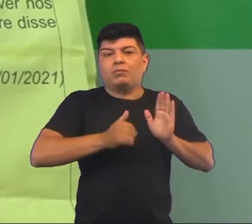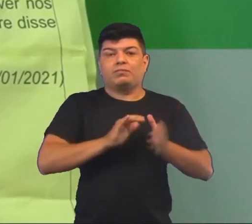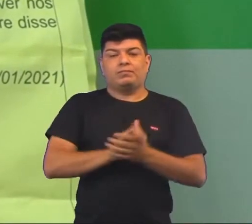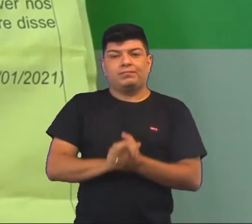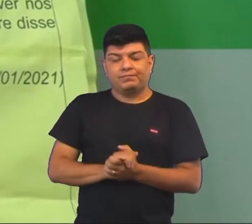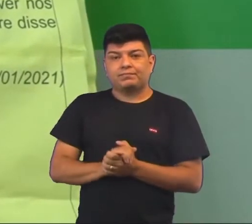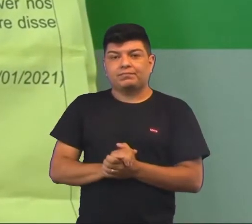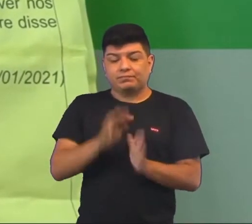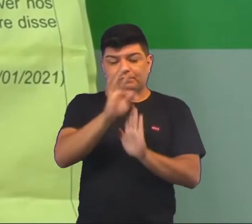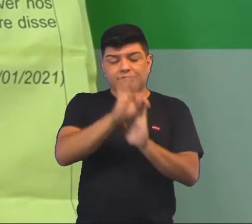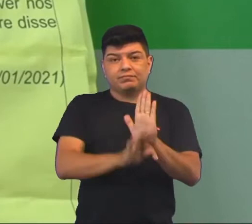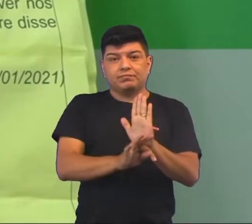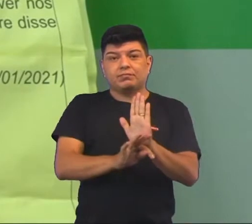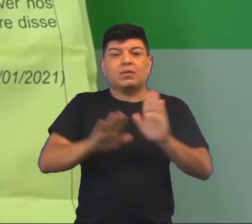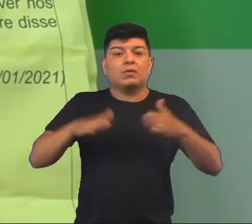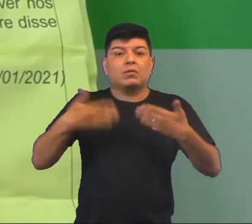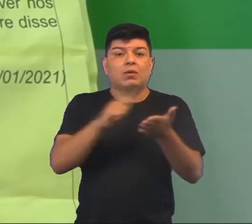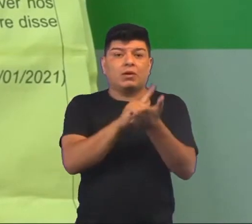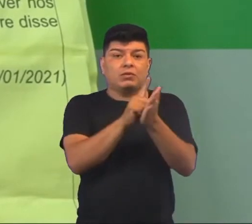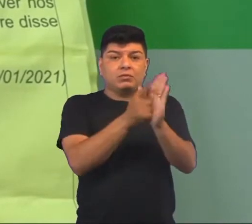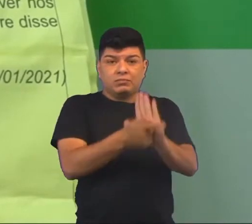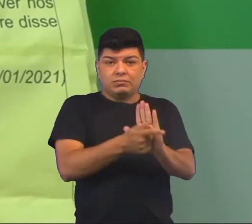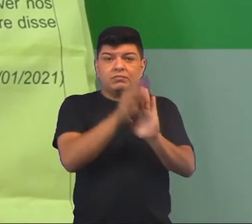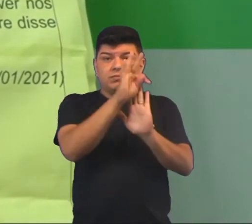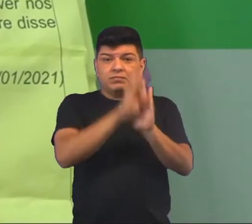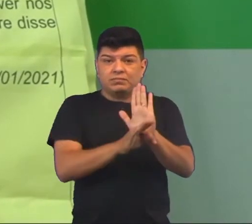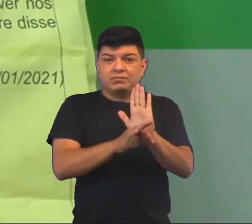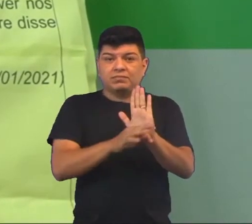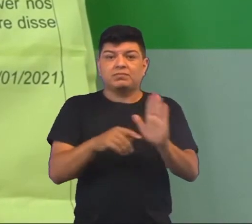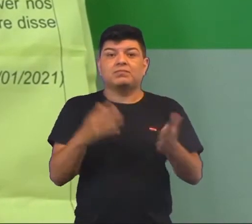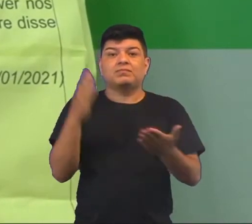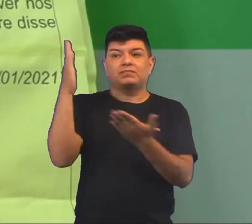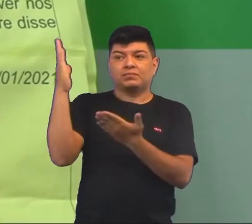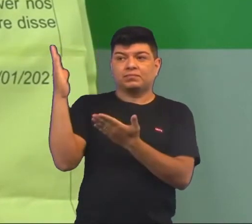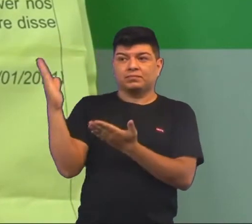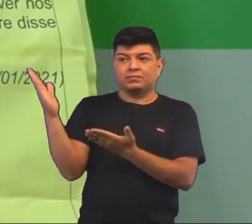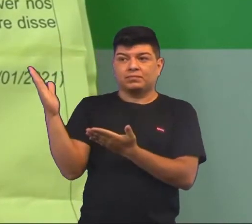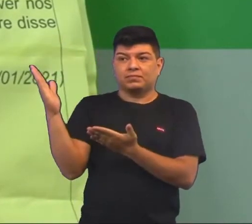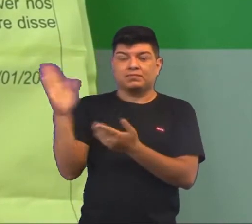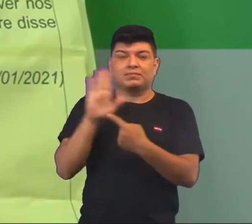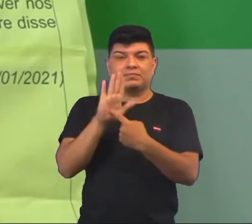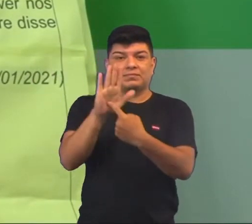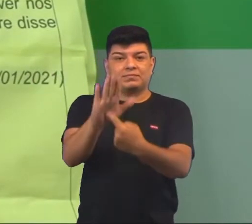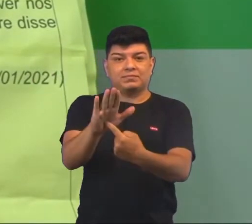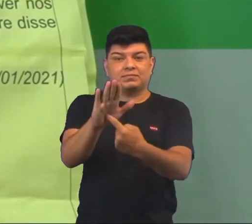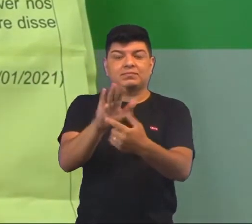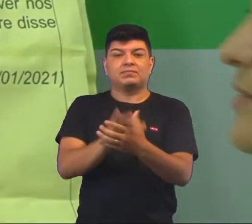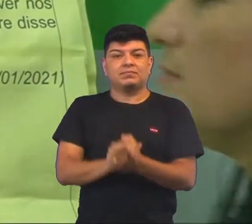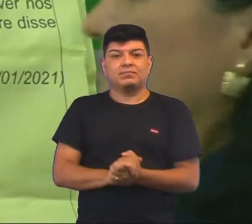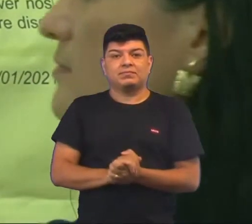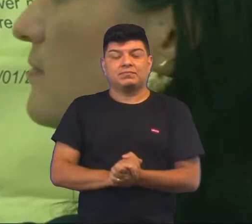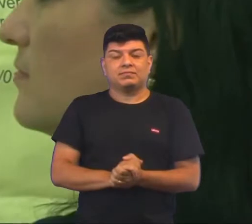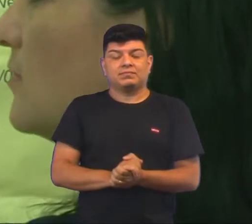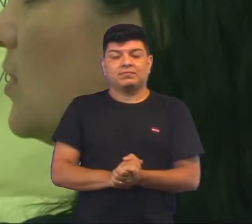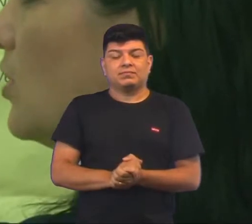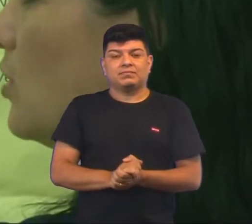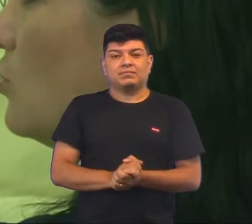nós acabamos de ler é qual o gênero textual desse que nós estamos aí apresentando? É uma